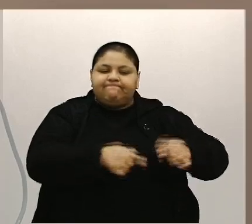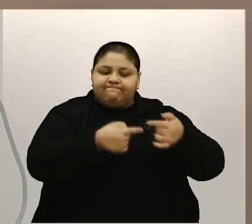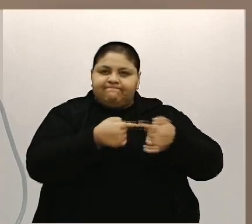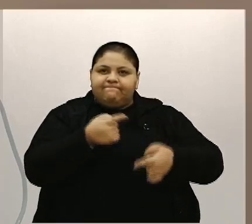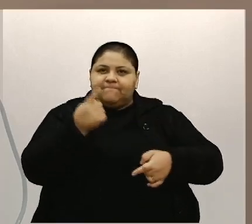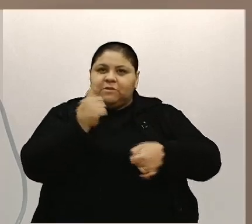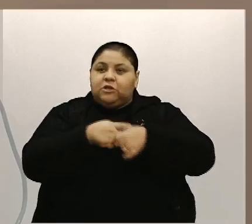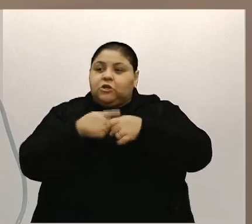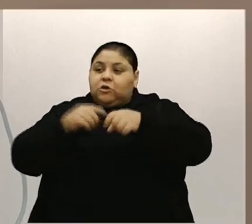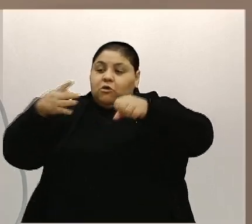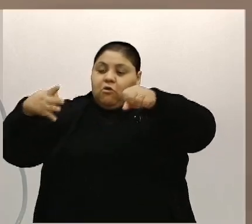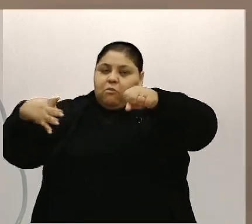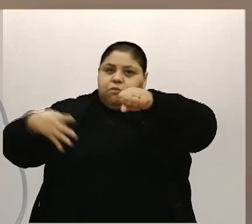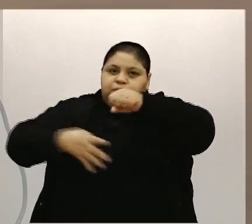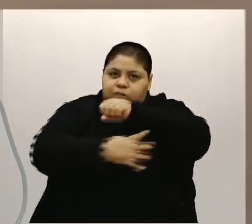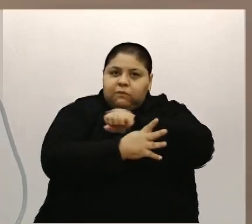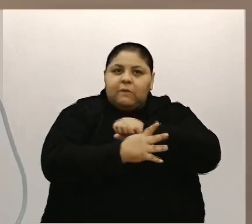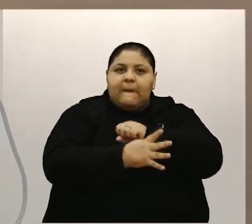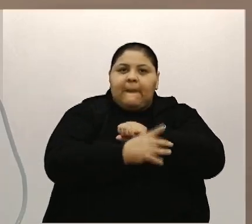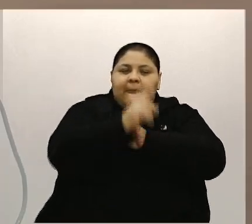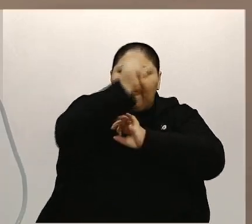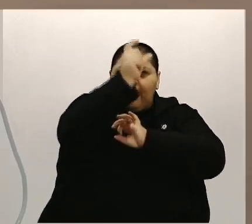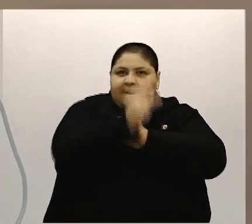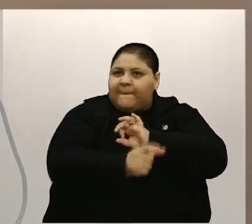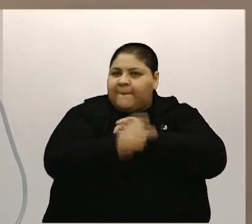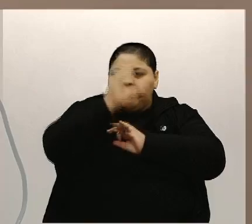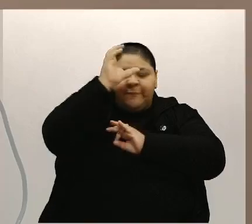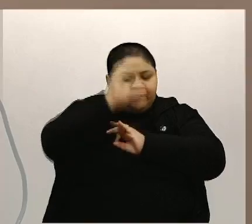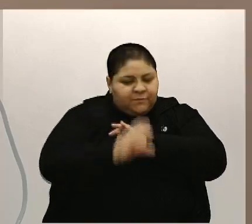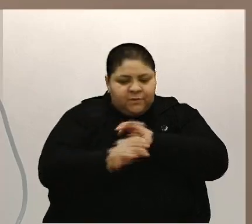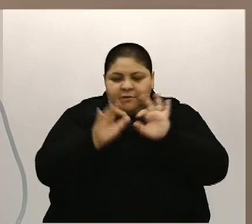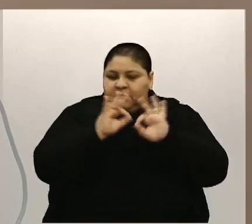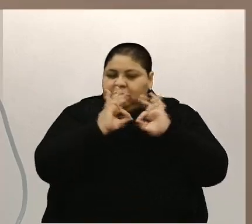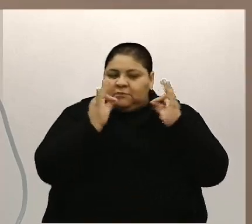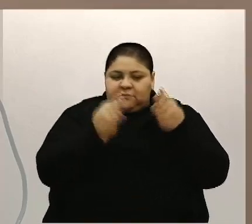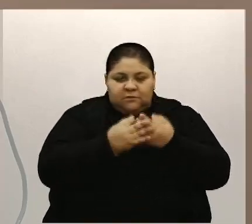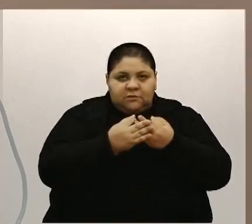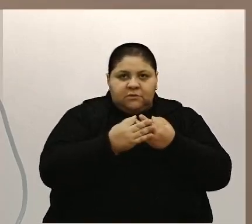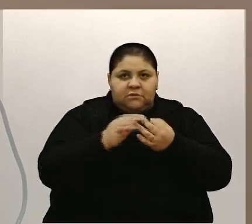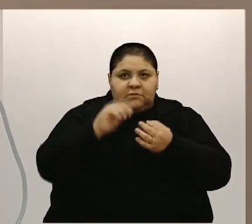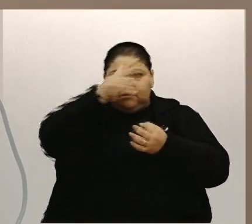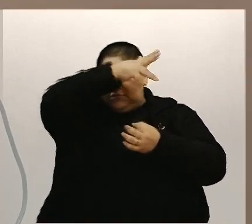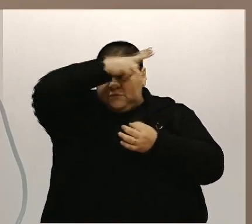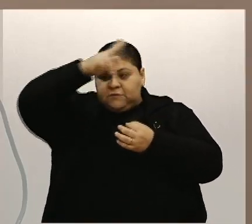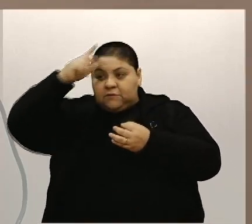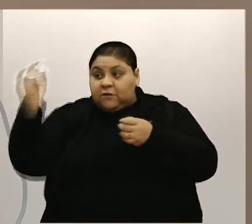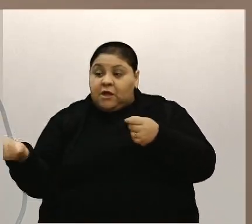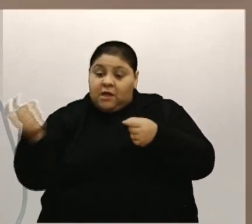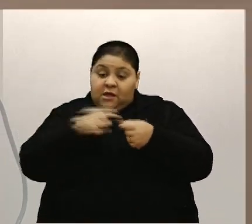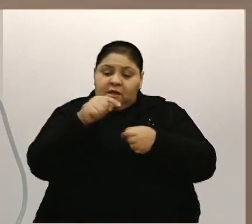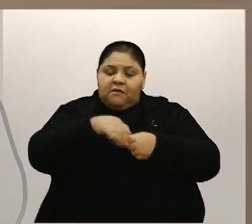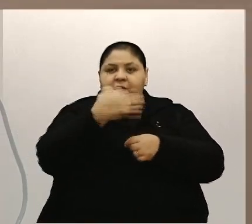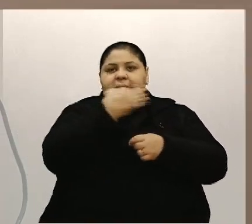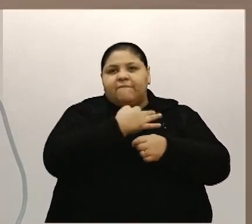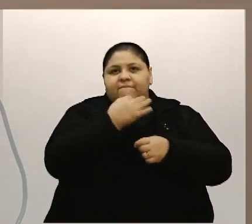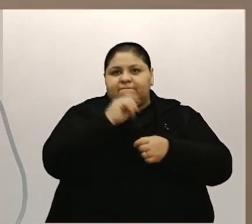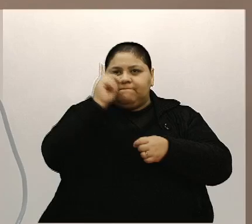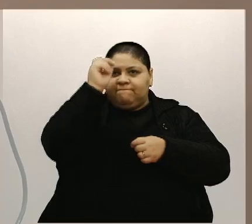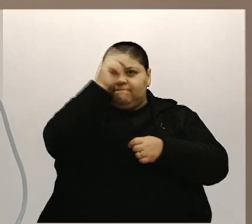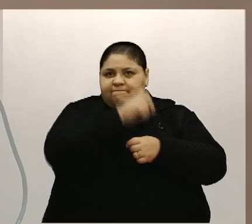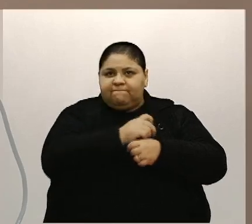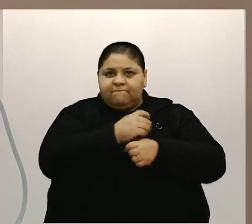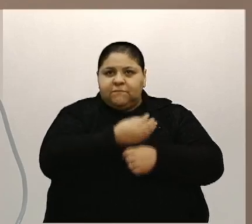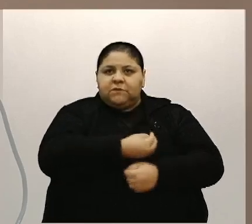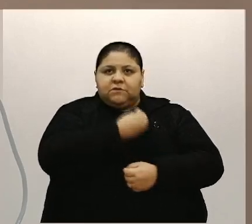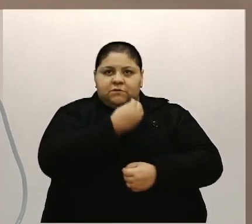migrantes... pessoas, cidadãos, famílias de outros municípios vão vir para Caxias e vão dificultar a nossa vida.